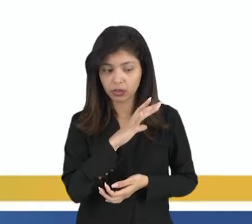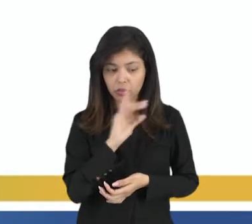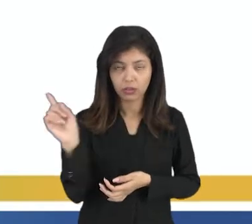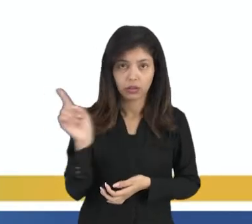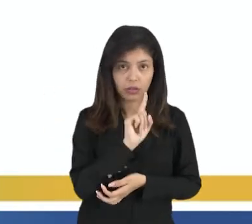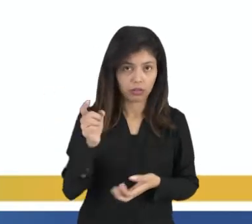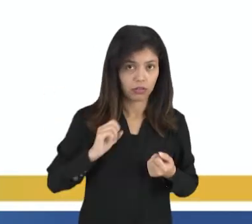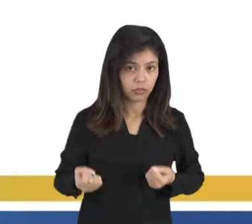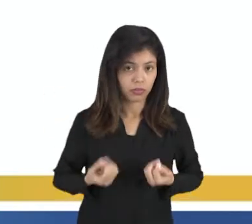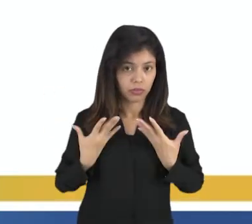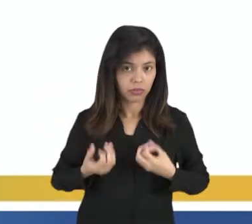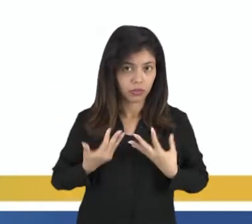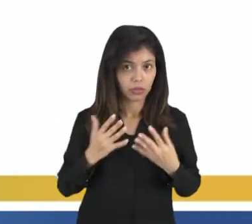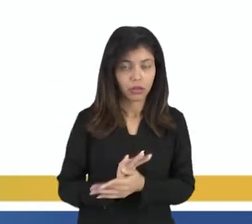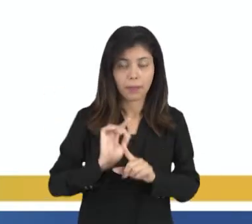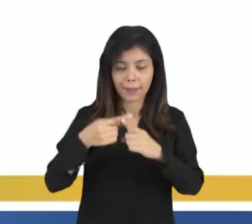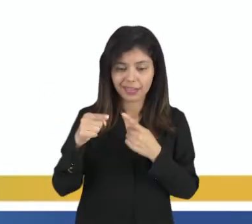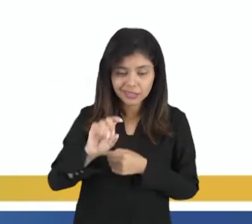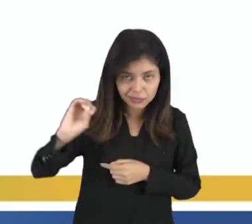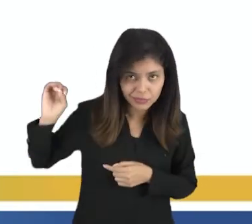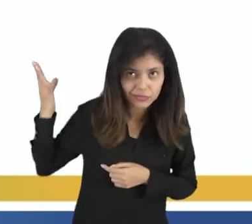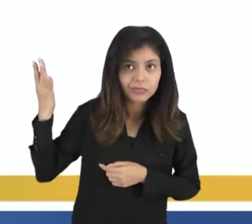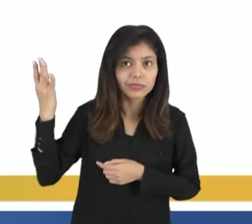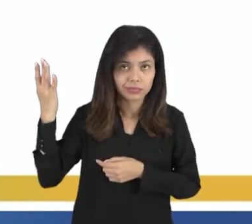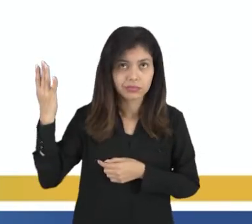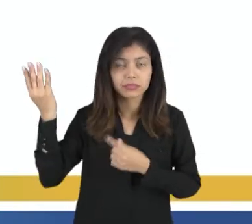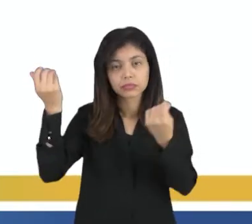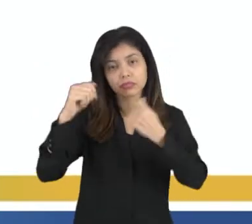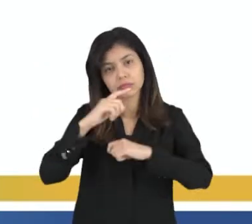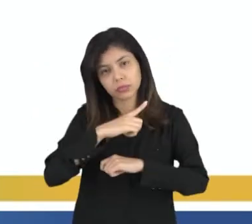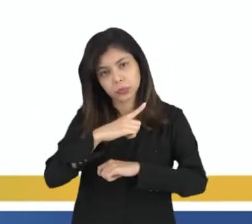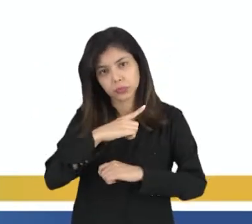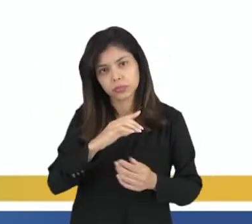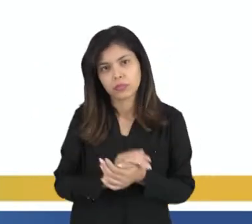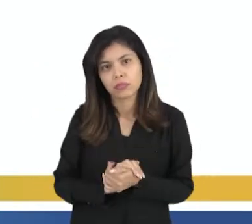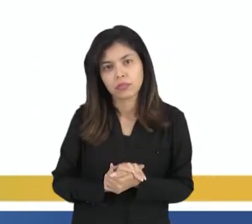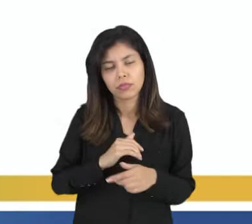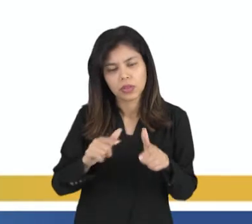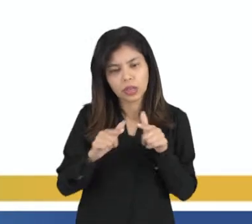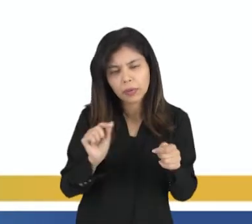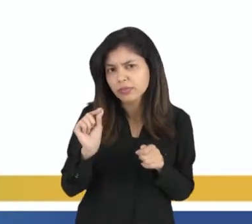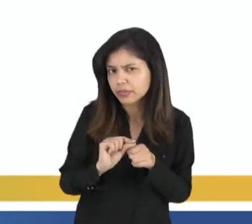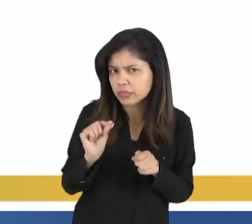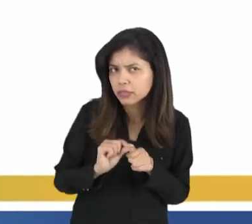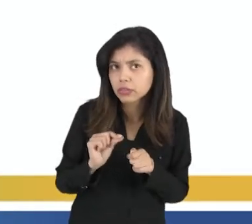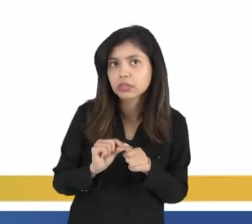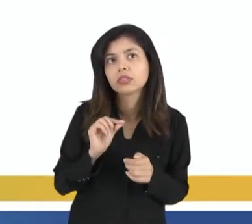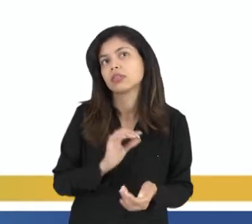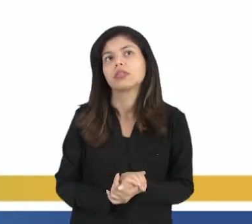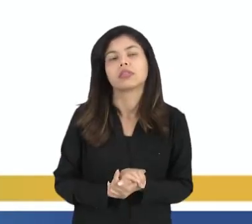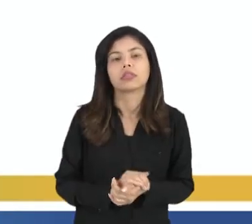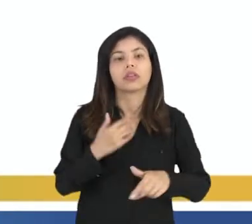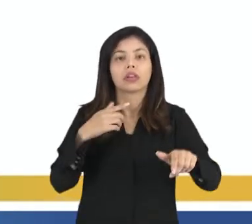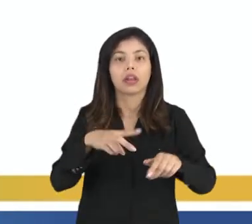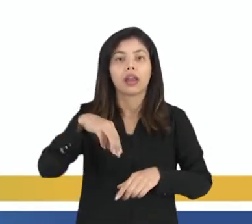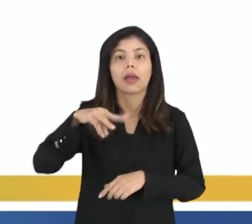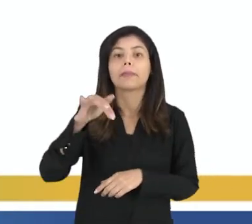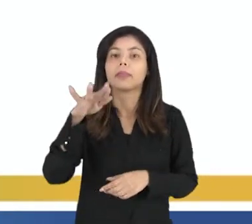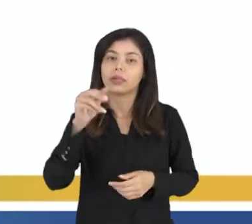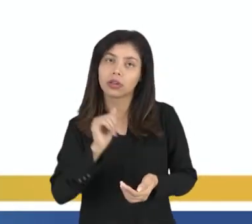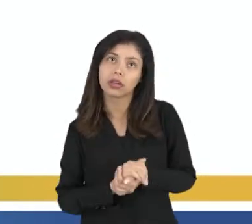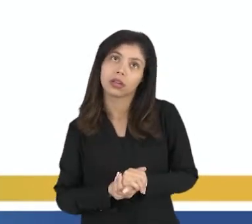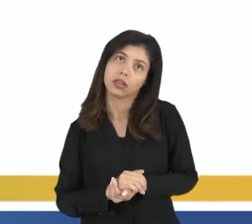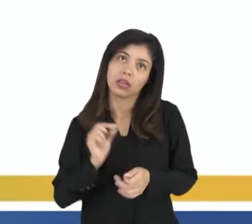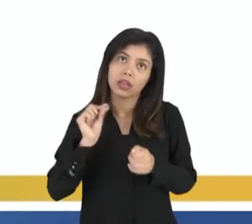não espontânea, mas nesse caso, você precisa ter um trabalho sendo realizado sobre a máquina. Não é